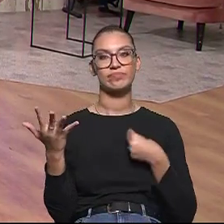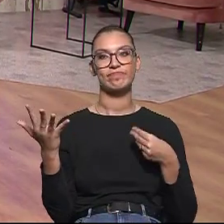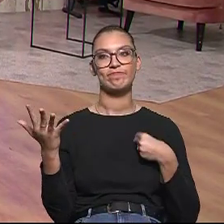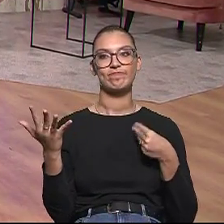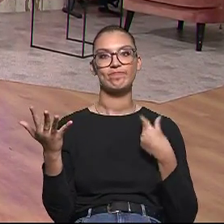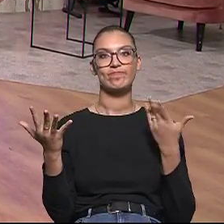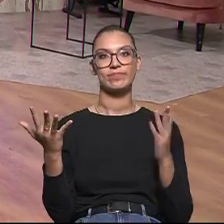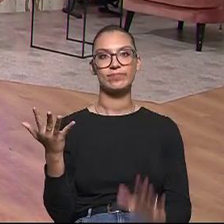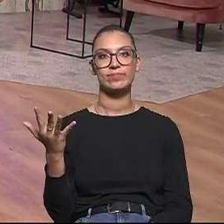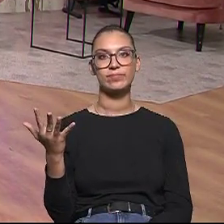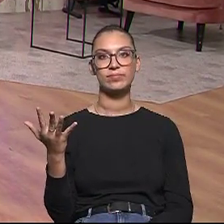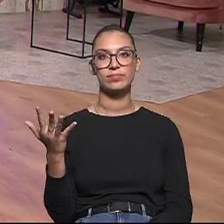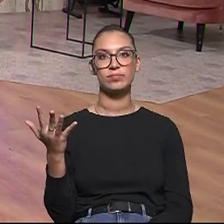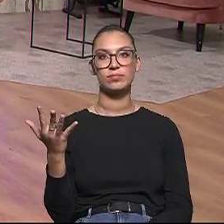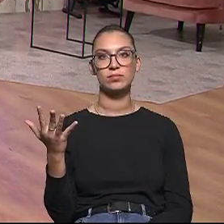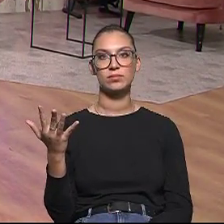filho,